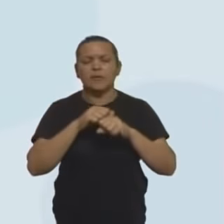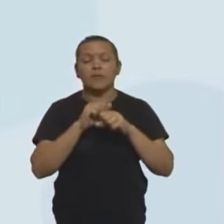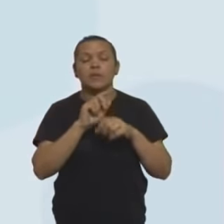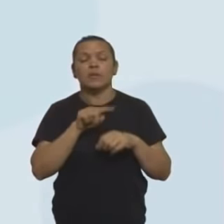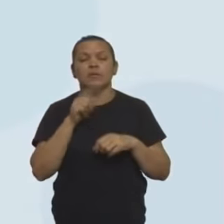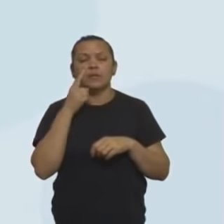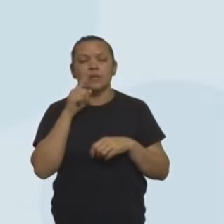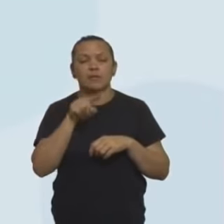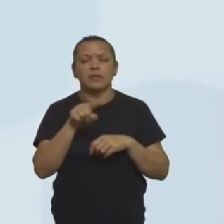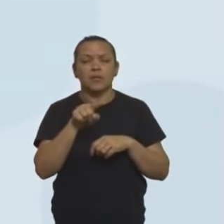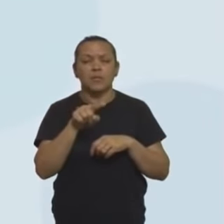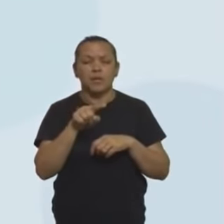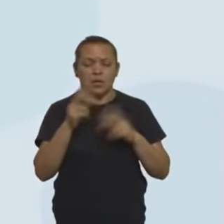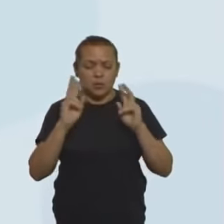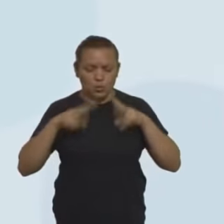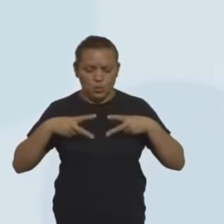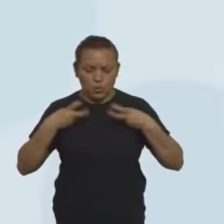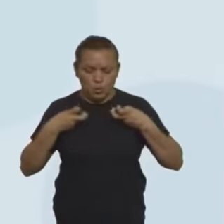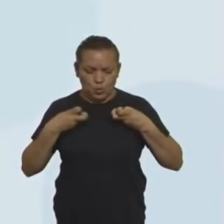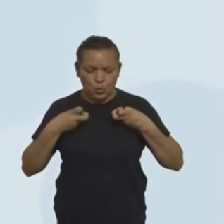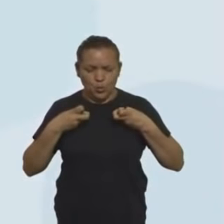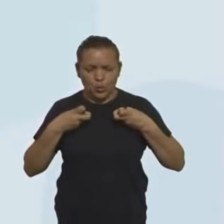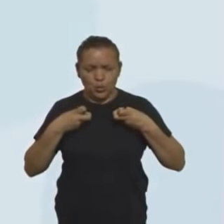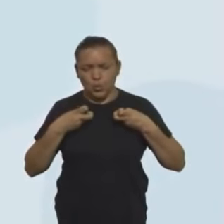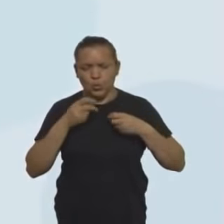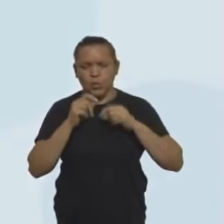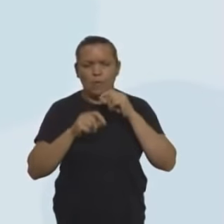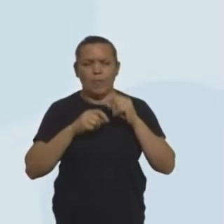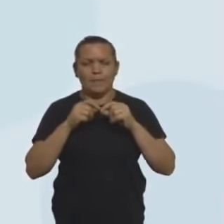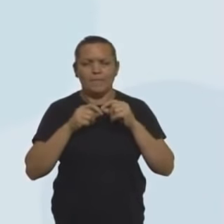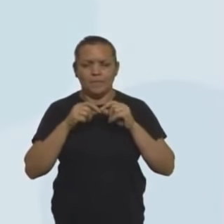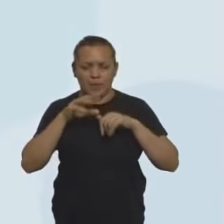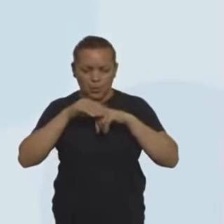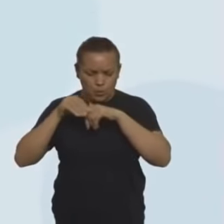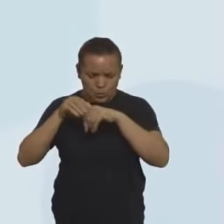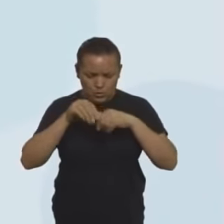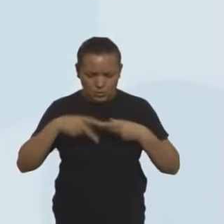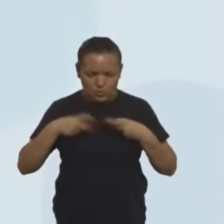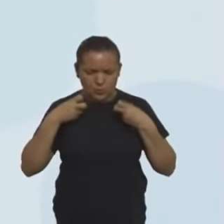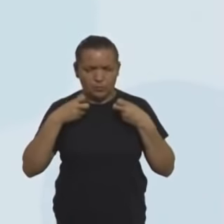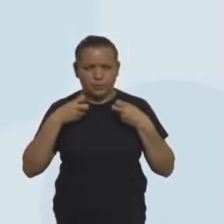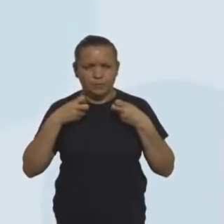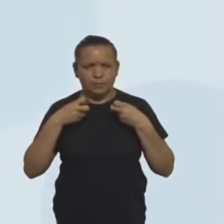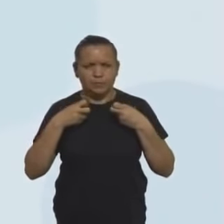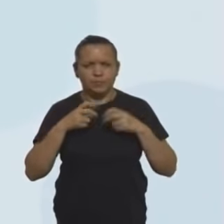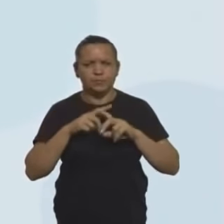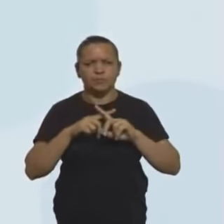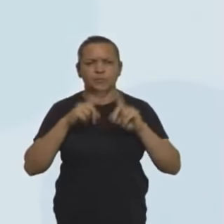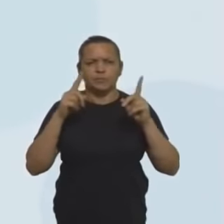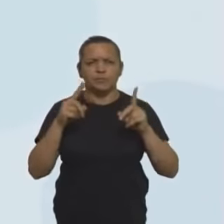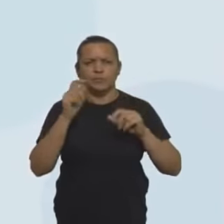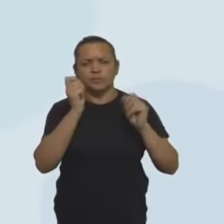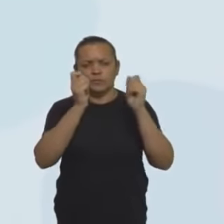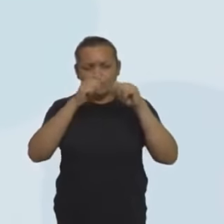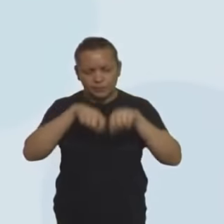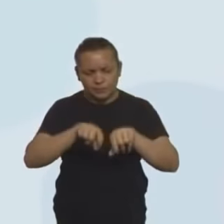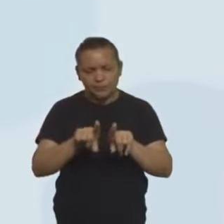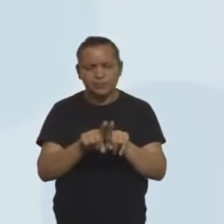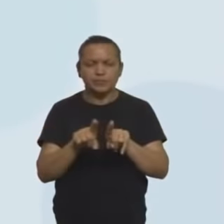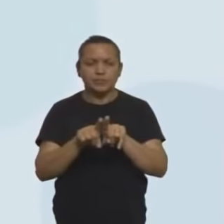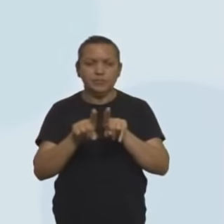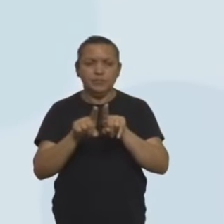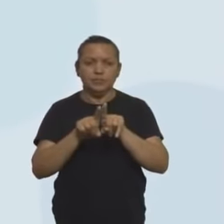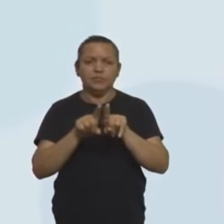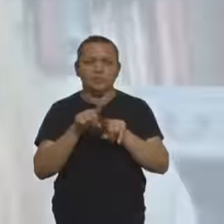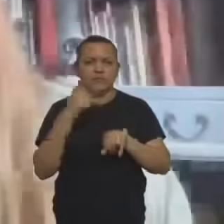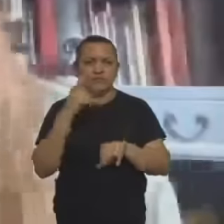voltado até para a autorregulação do que para o autoconhecimento, tá? Mas que também desperta ali,